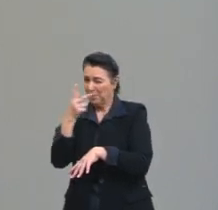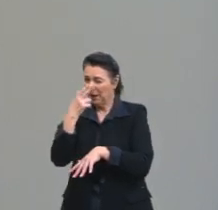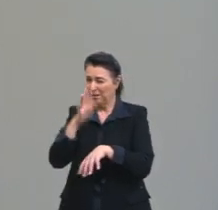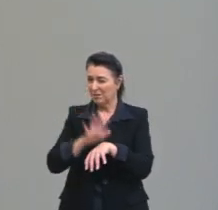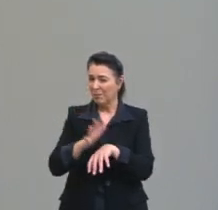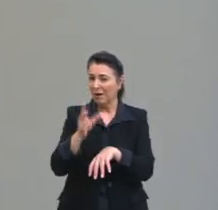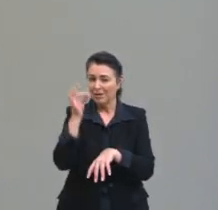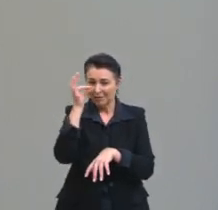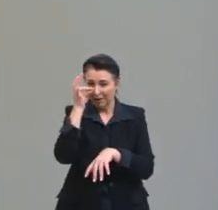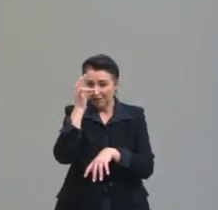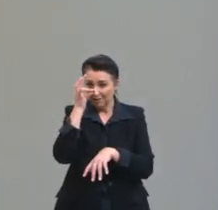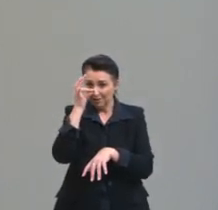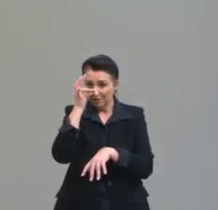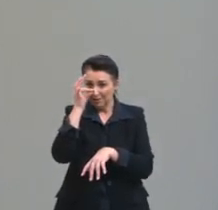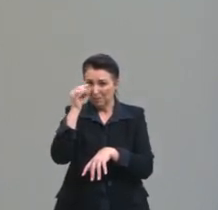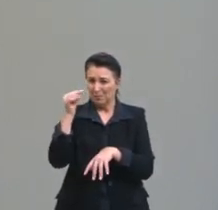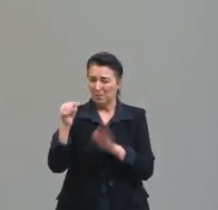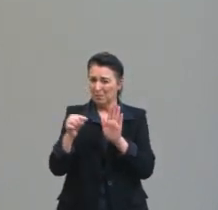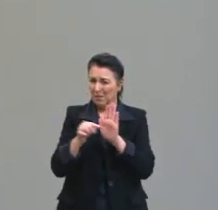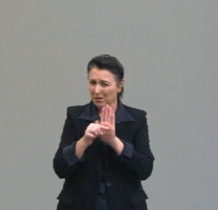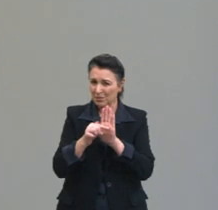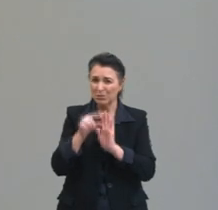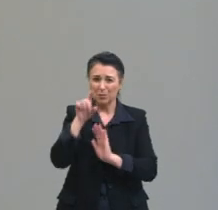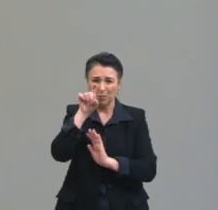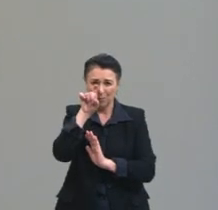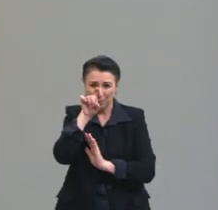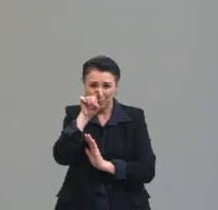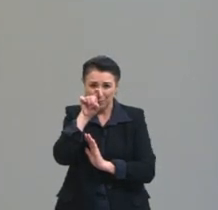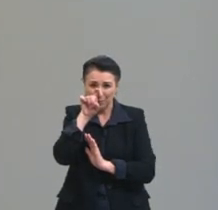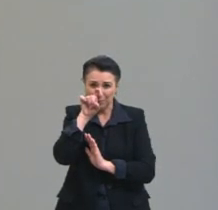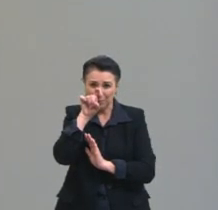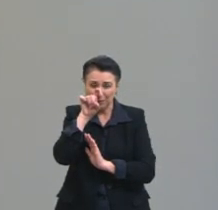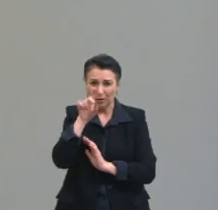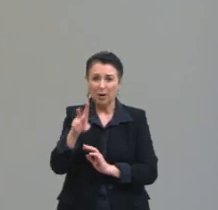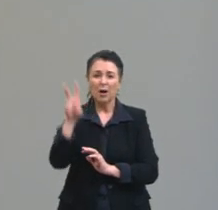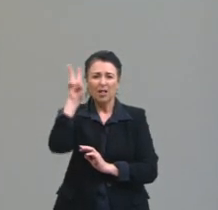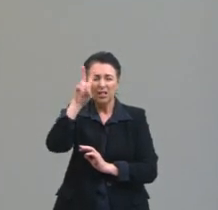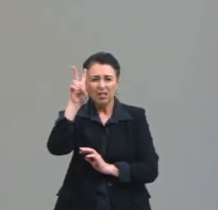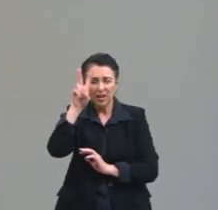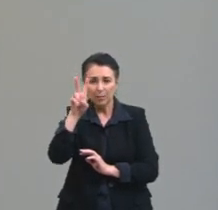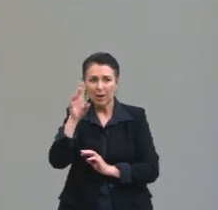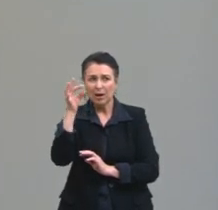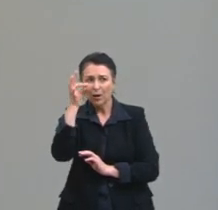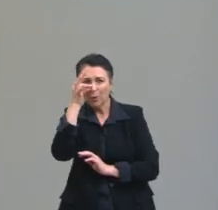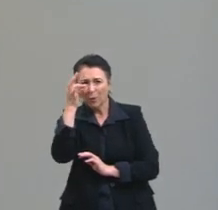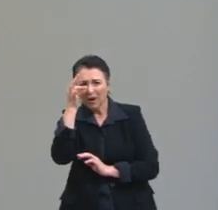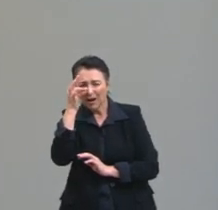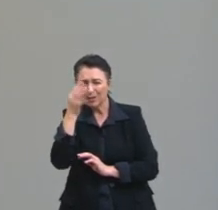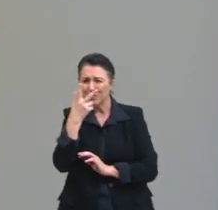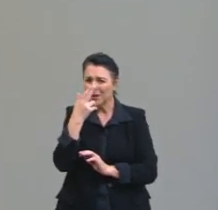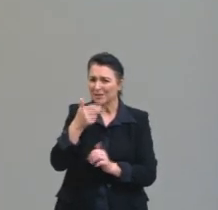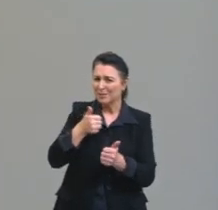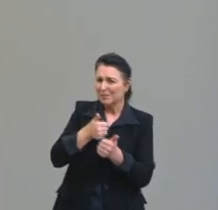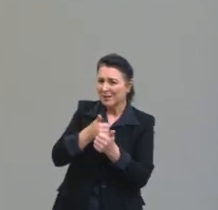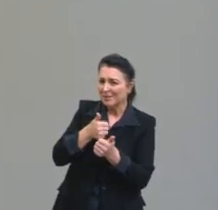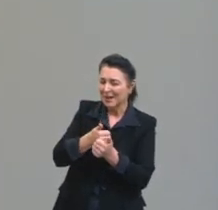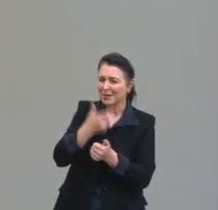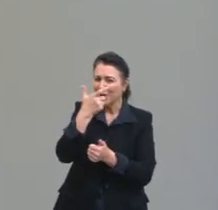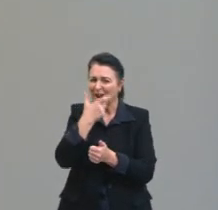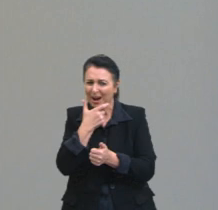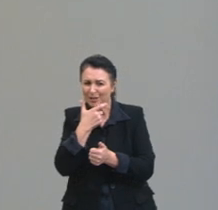do que do Papagaio a daí tem gente que vai olhar ele não rápido tá mais pertinho dele é mais